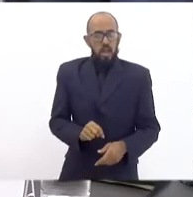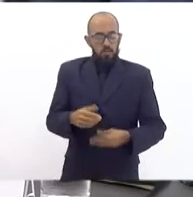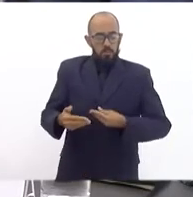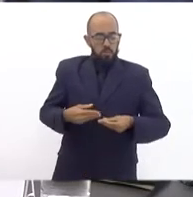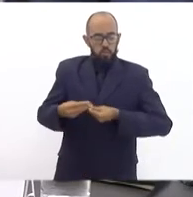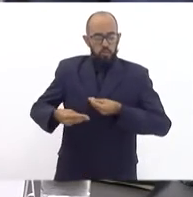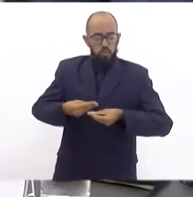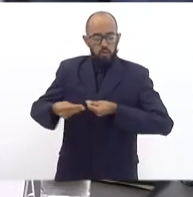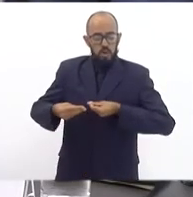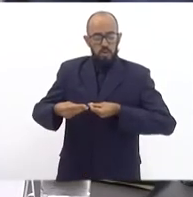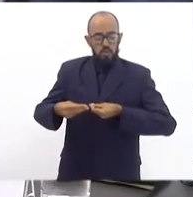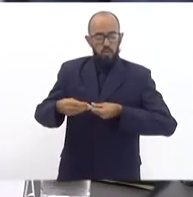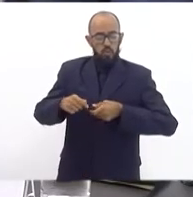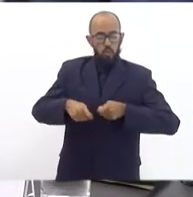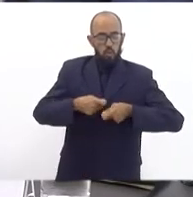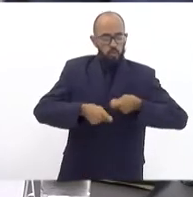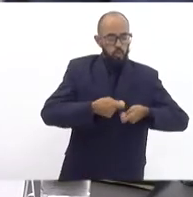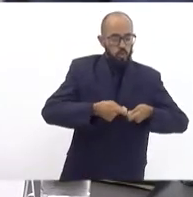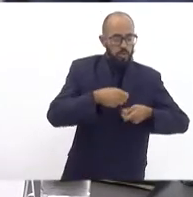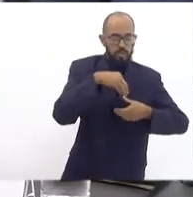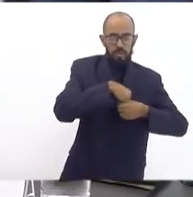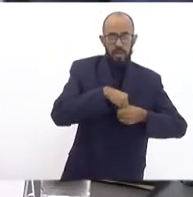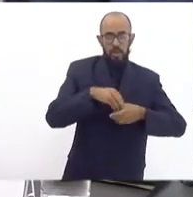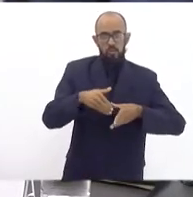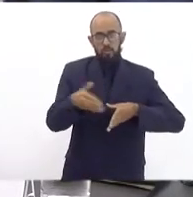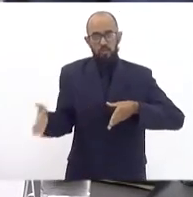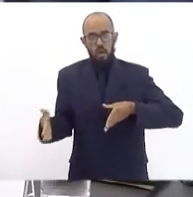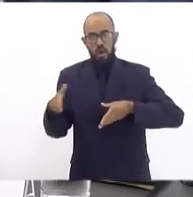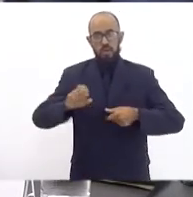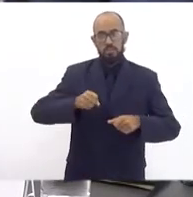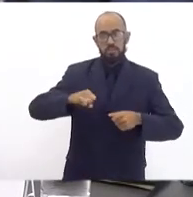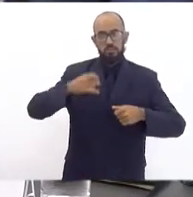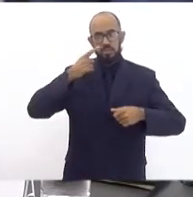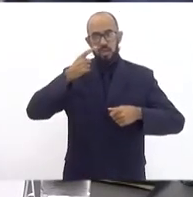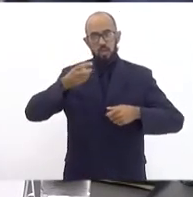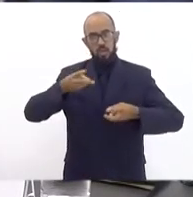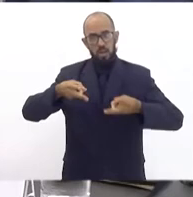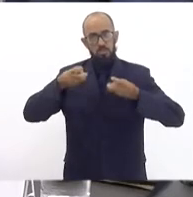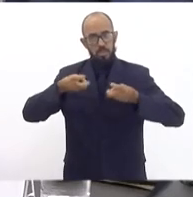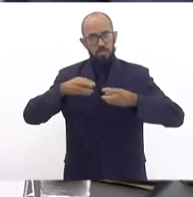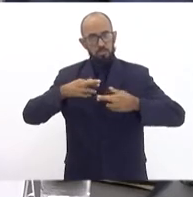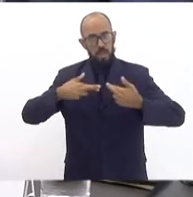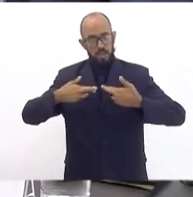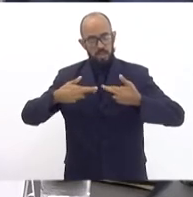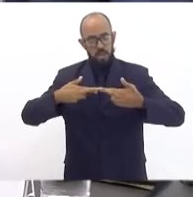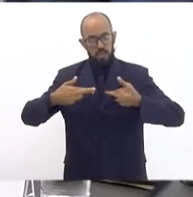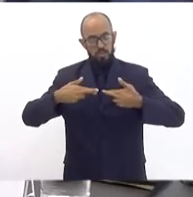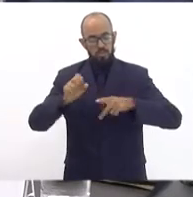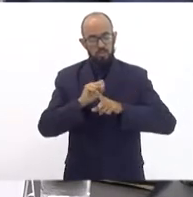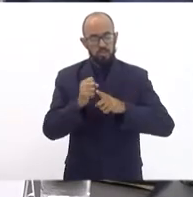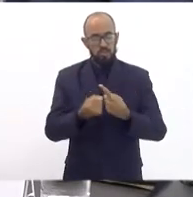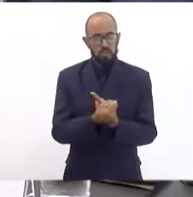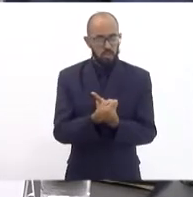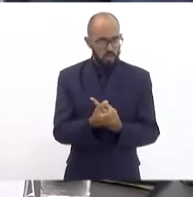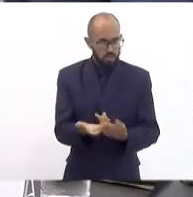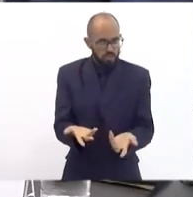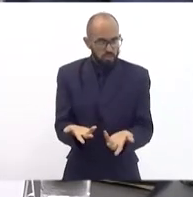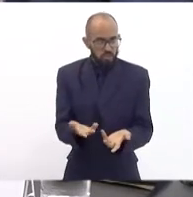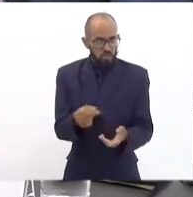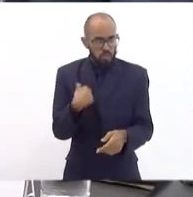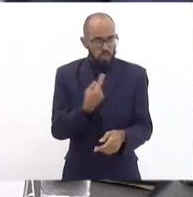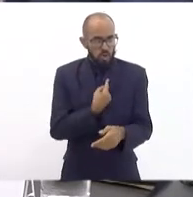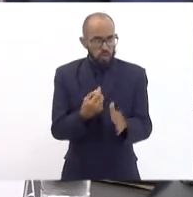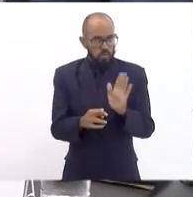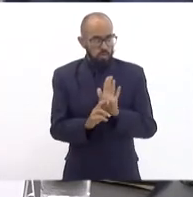interno e do controle externo, se você olhar as relações com a sociedade. O nosso representante